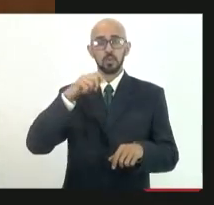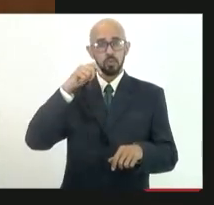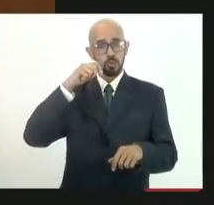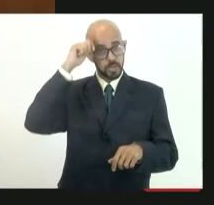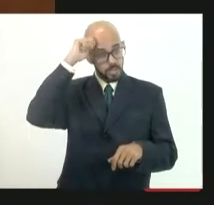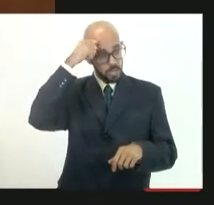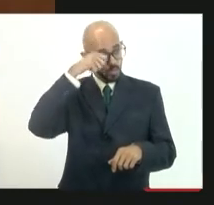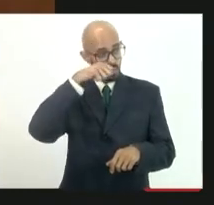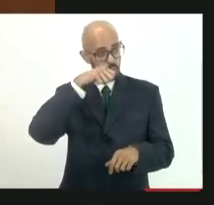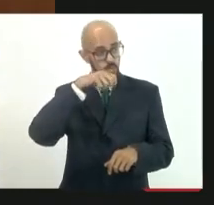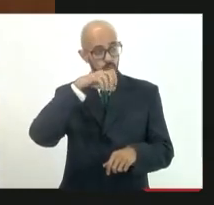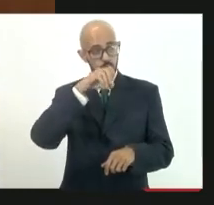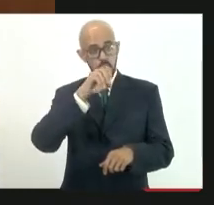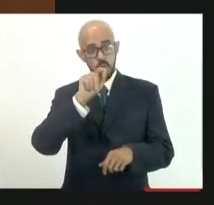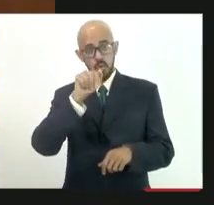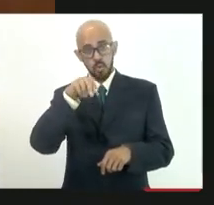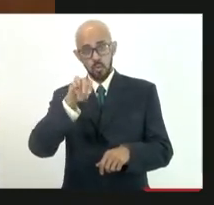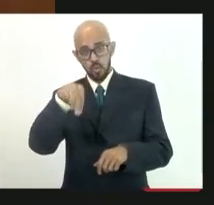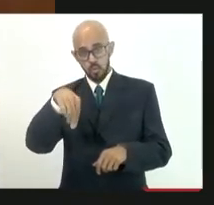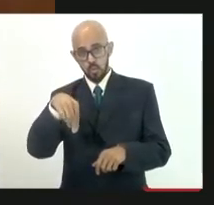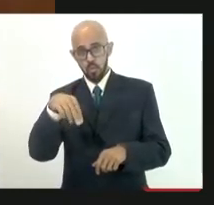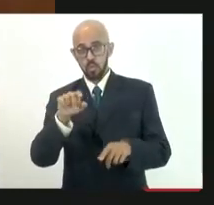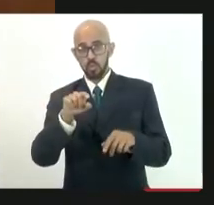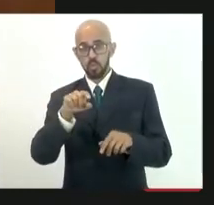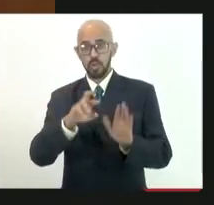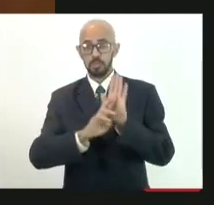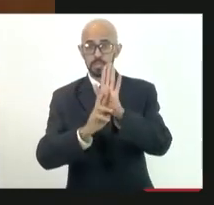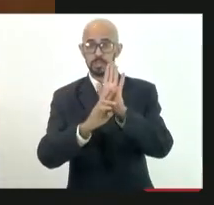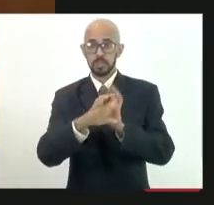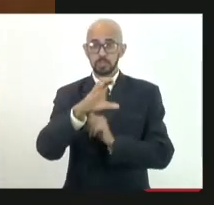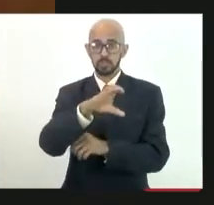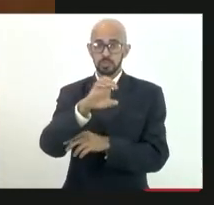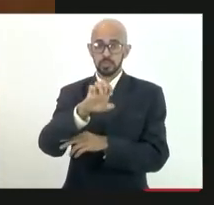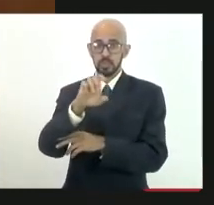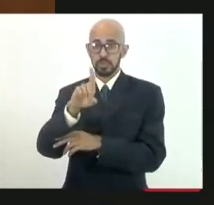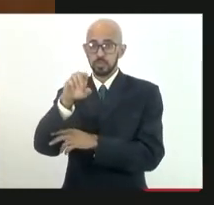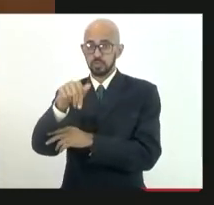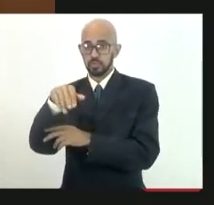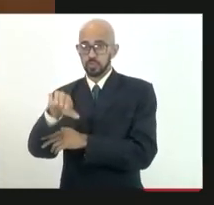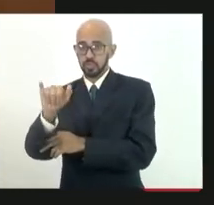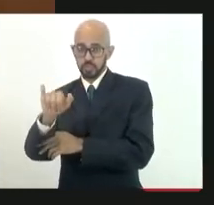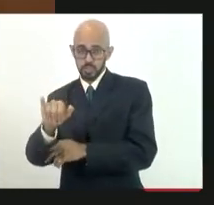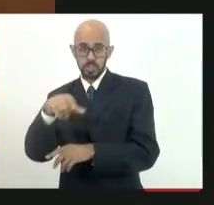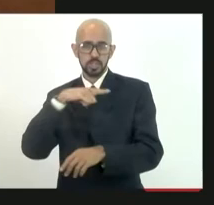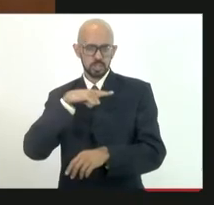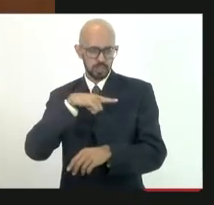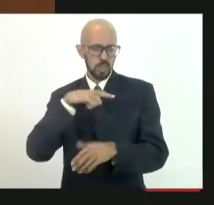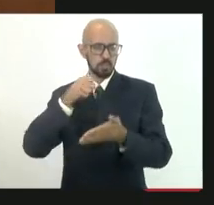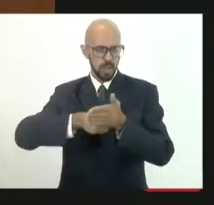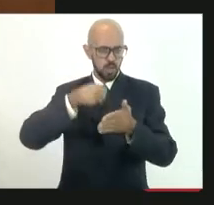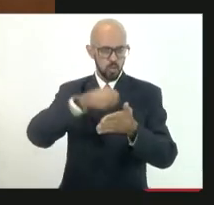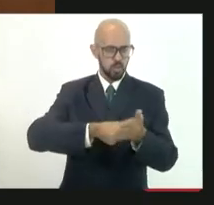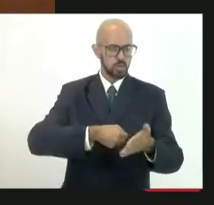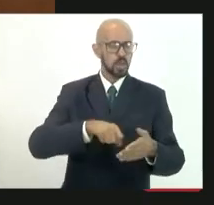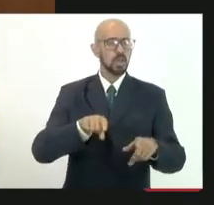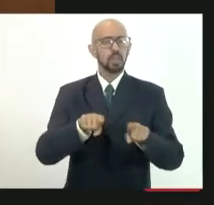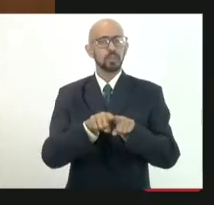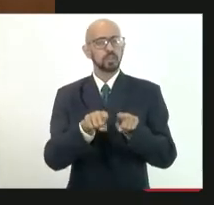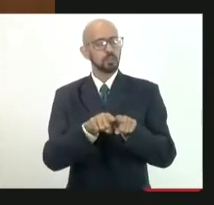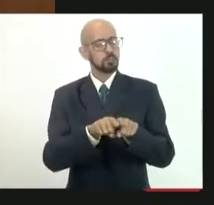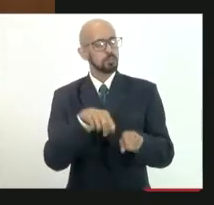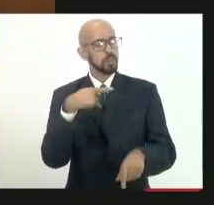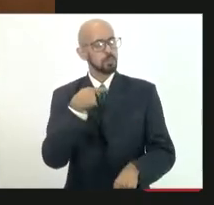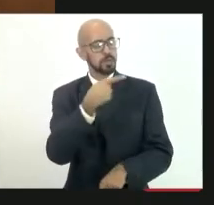é sempre um prazer ouvi-lo, que tem uma trajetória e uma luta reconhecidas há muito tempo. E o pastor